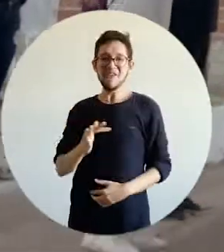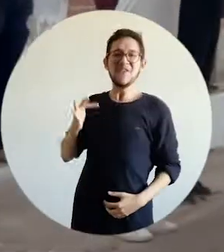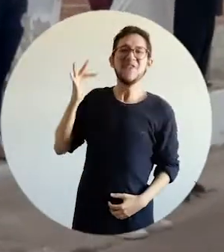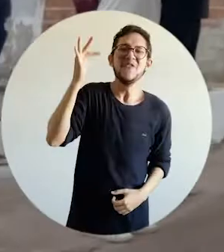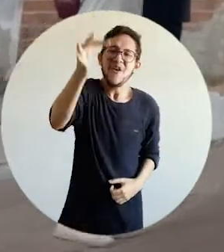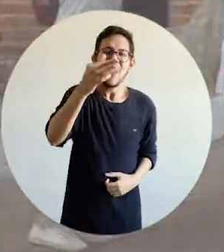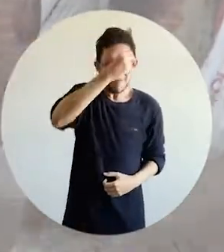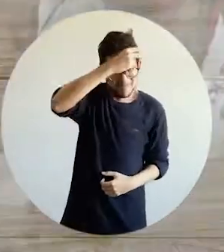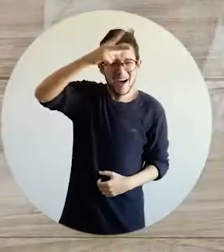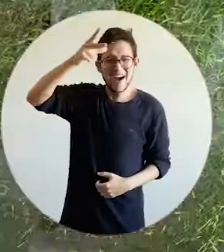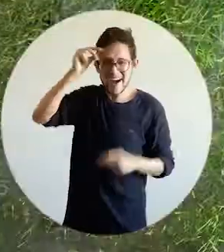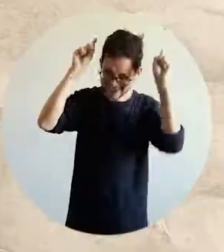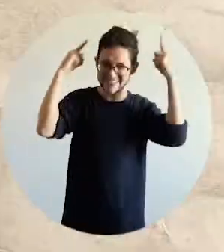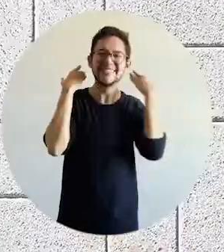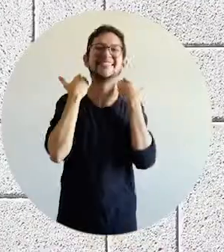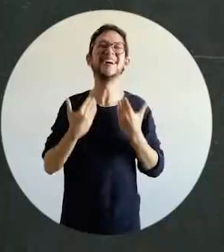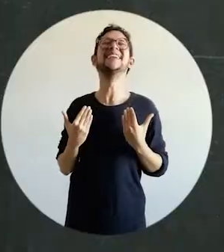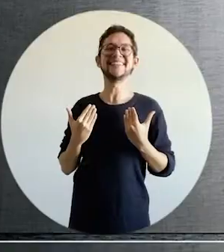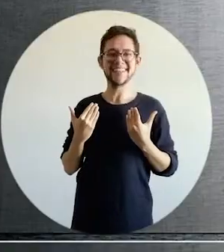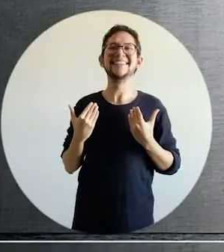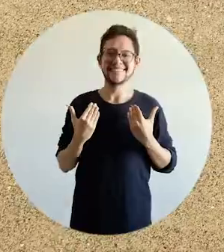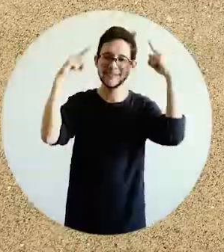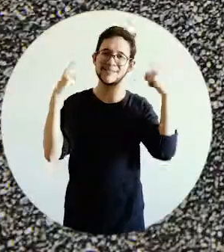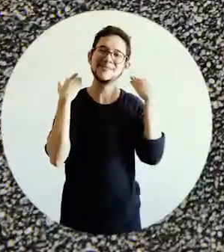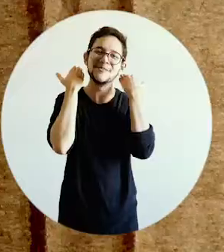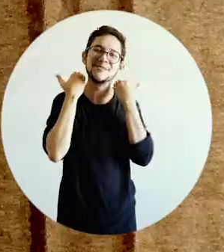riso da p*** feita